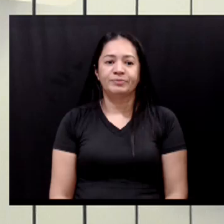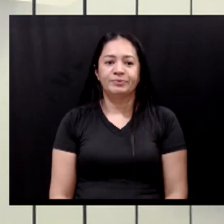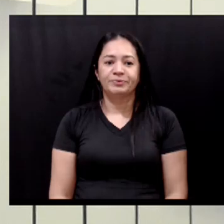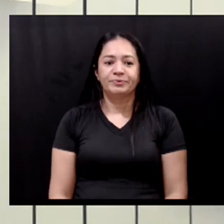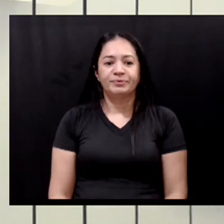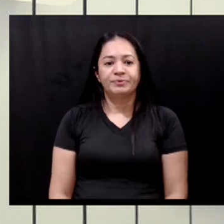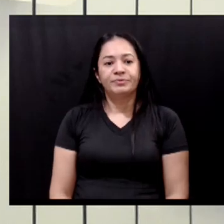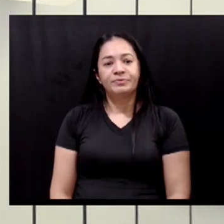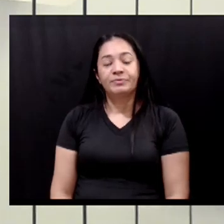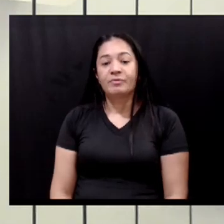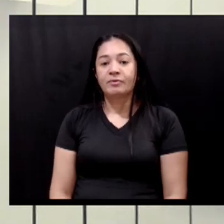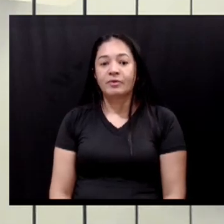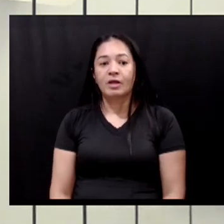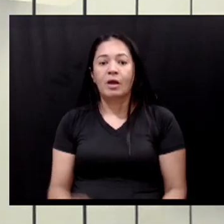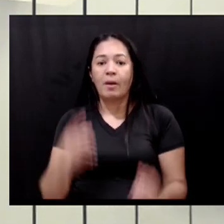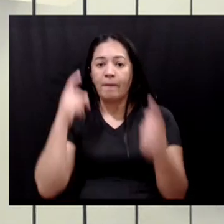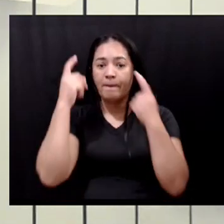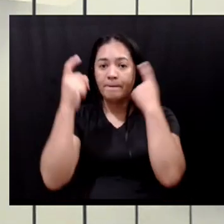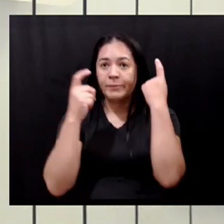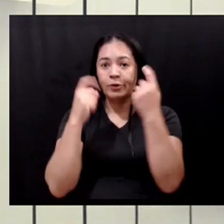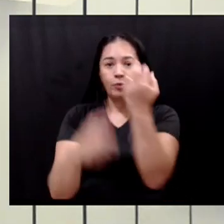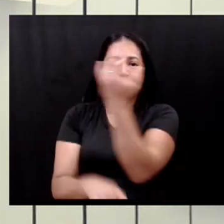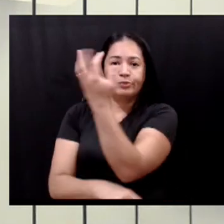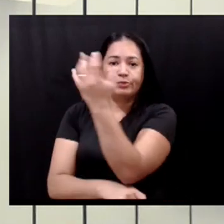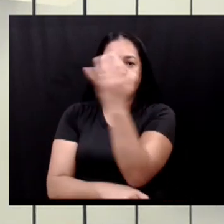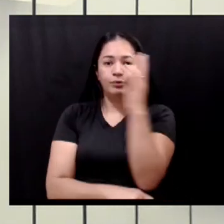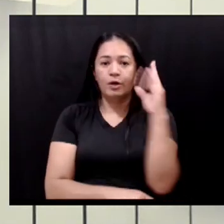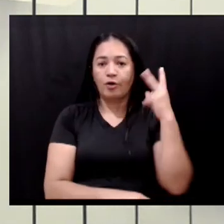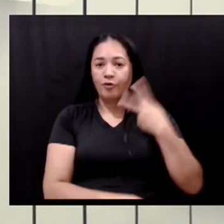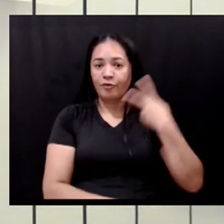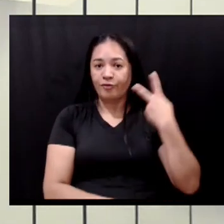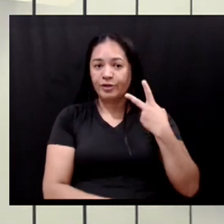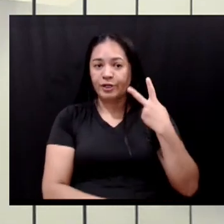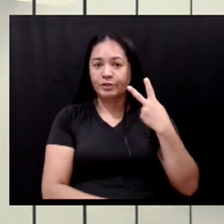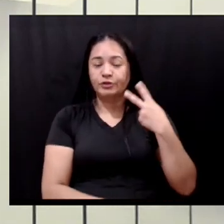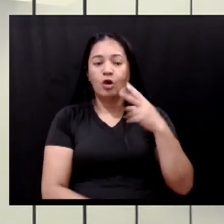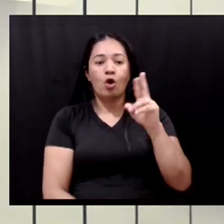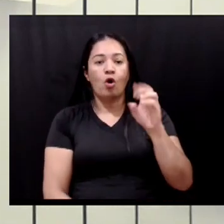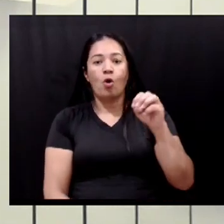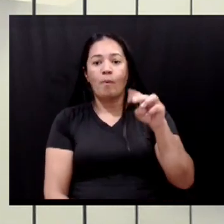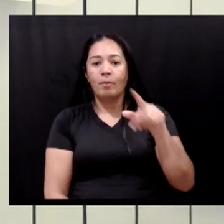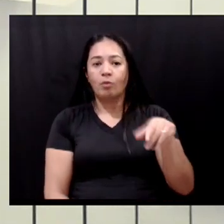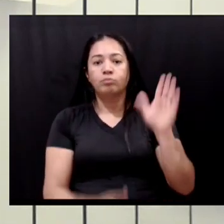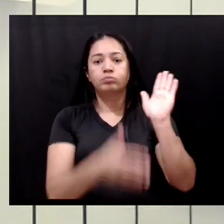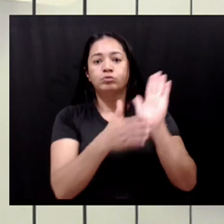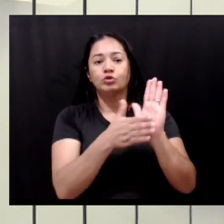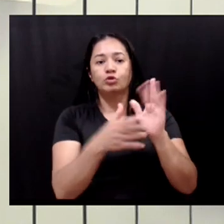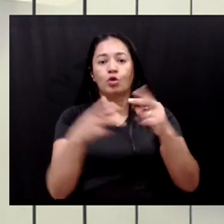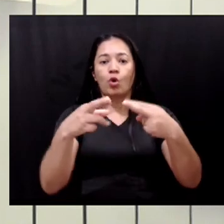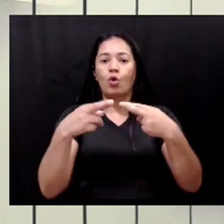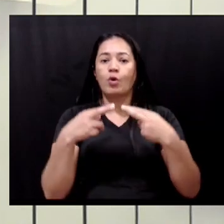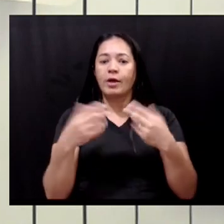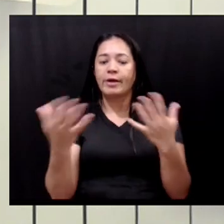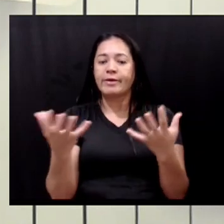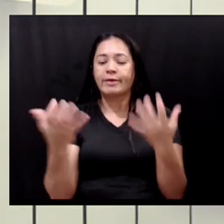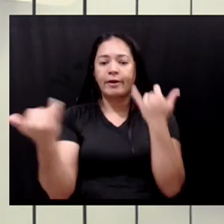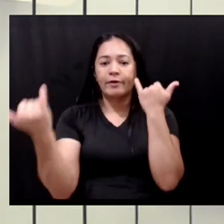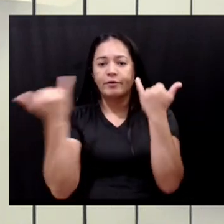Preocupado com o meio ambiente, o vereador Wagner Romão protocolou um requerimento e quer informações da Prefeitura